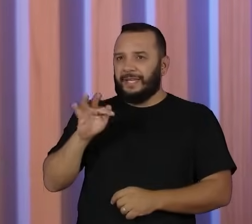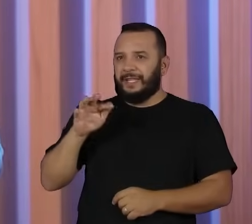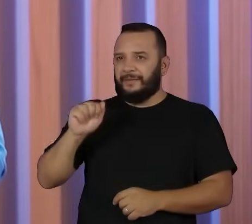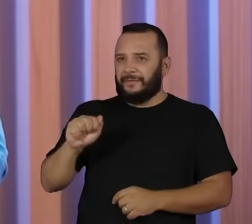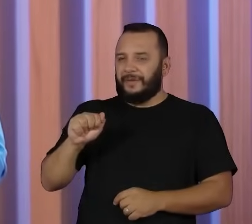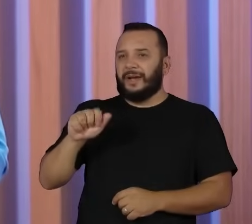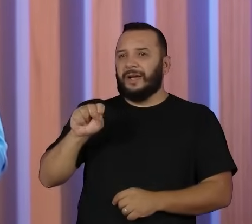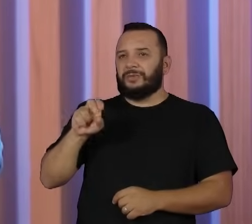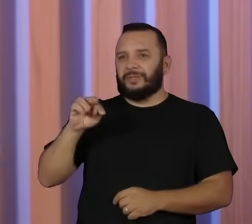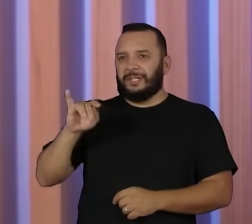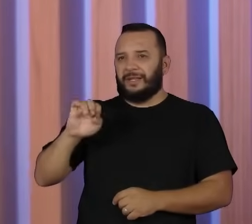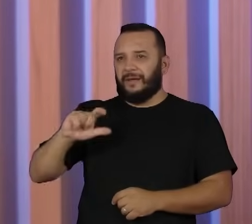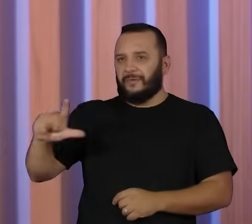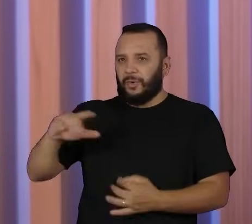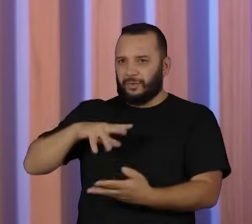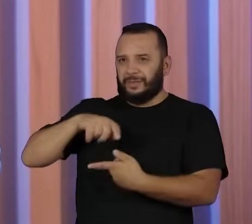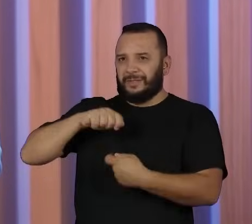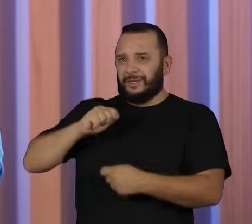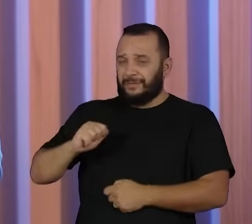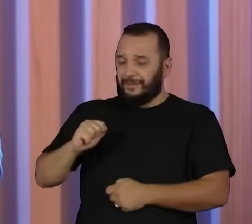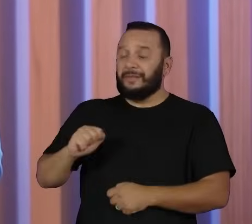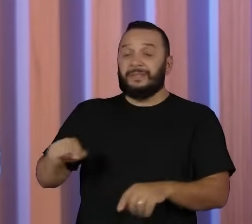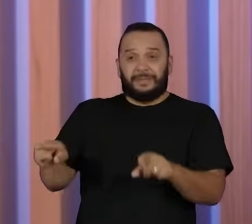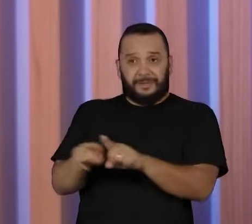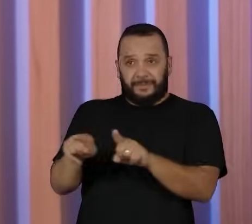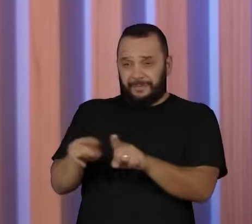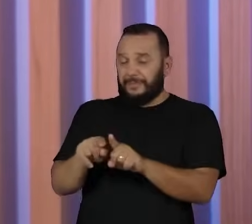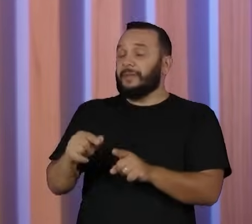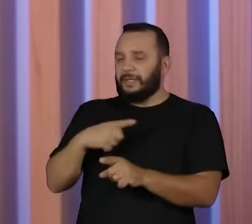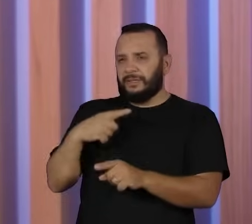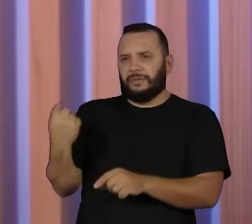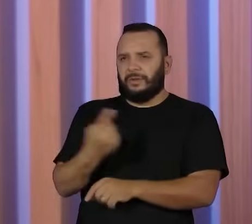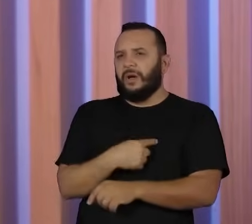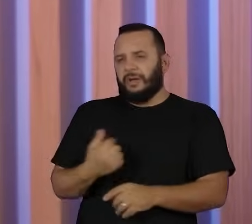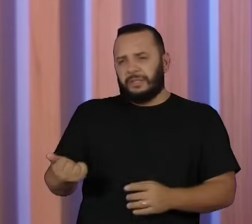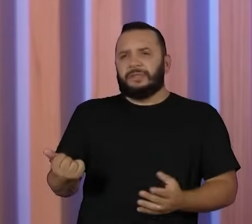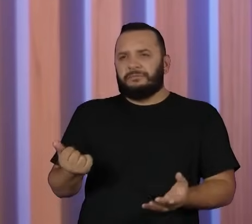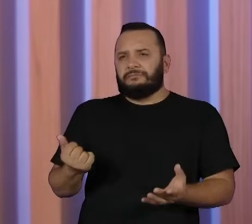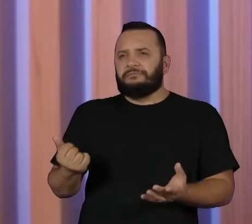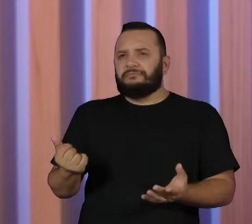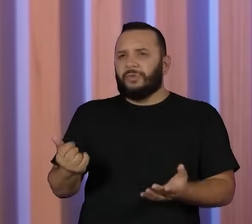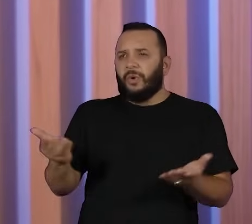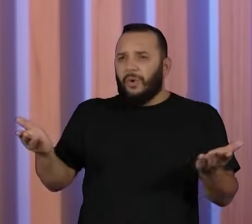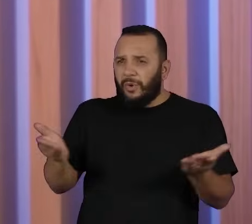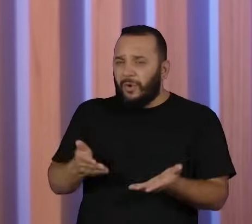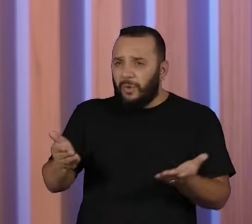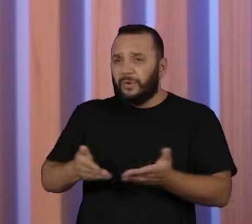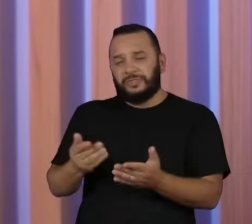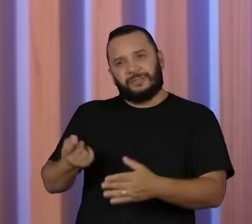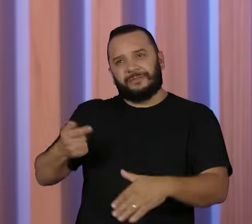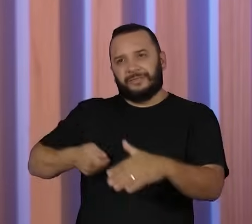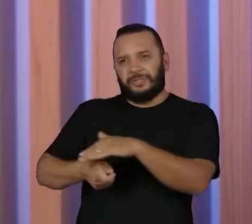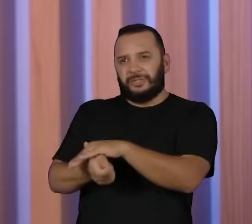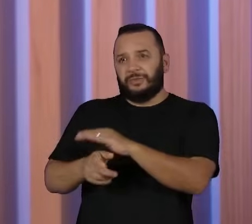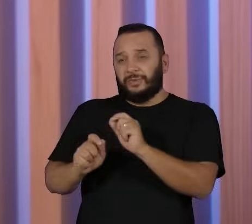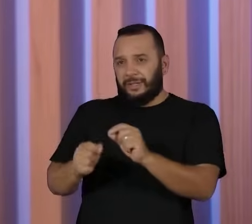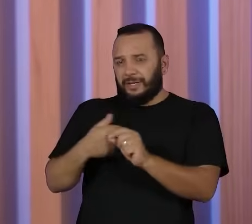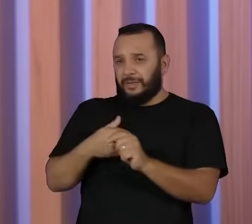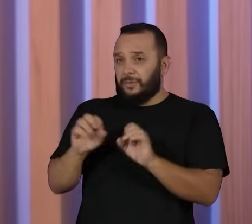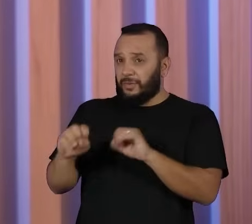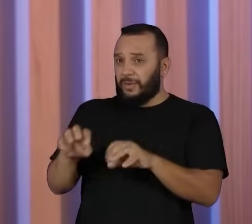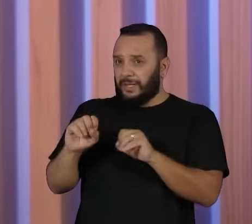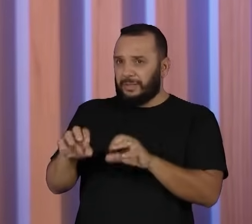com educomunicação e com projetos de intervenção territorial. E hoje a gente tem investido cada vez mais numa educação socioambiental, numa